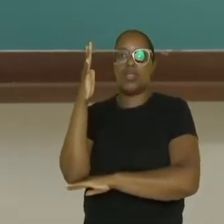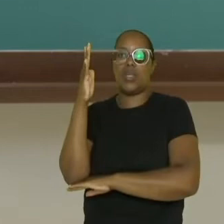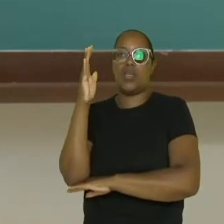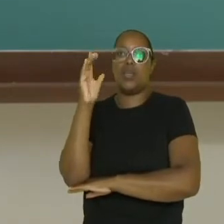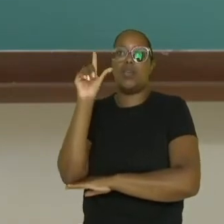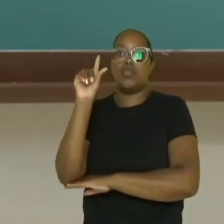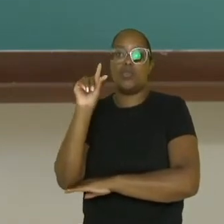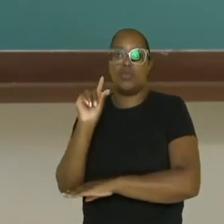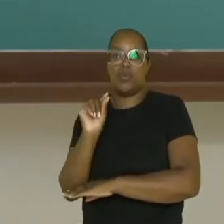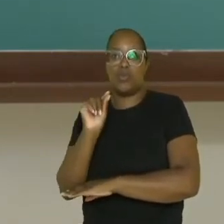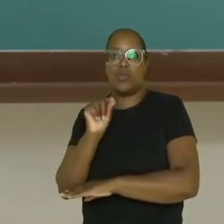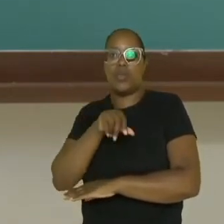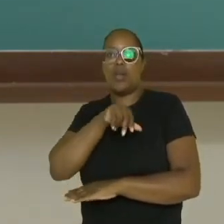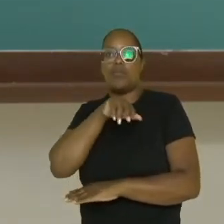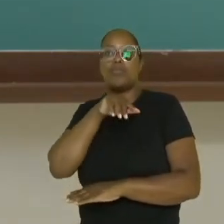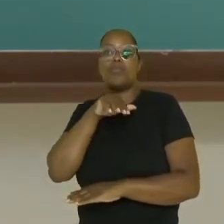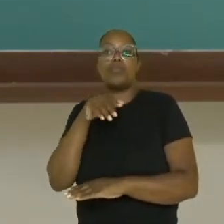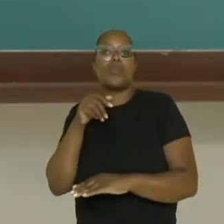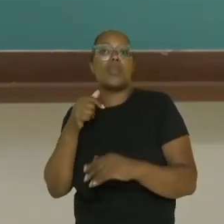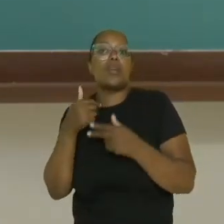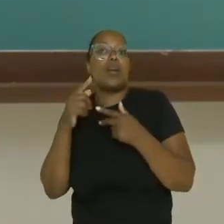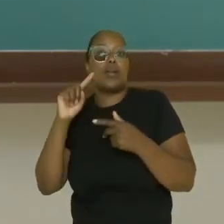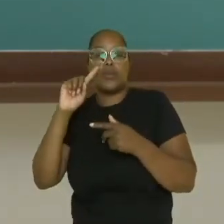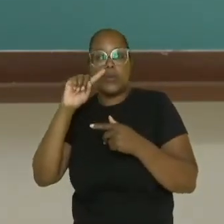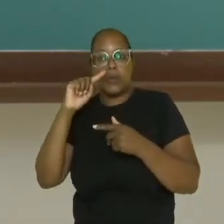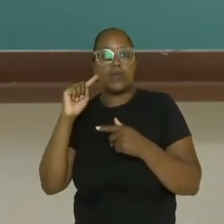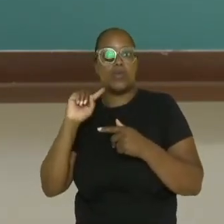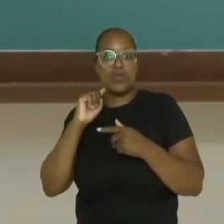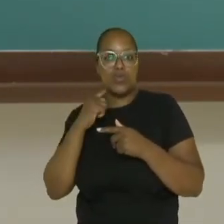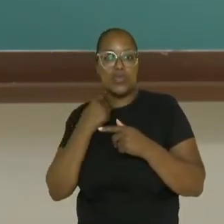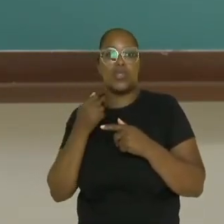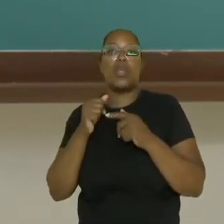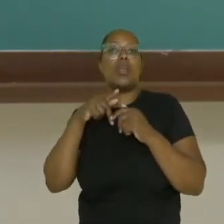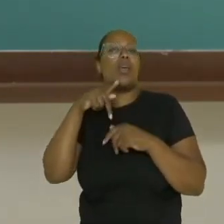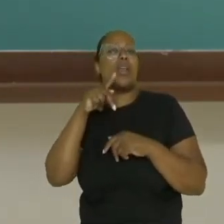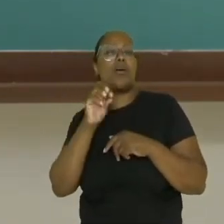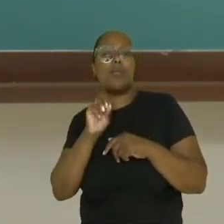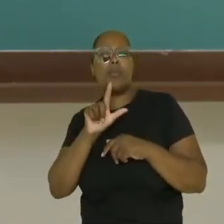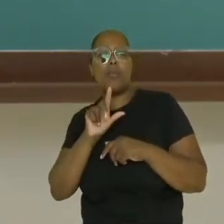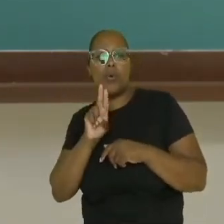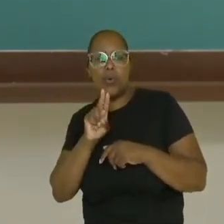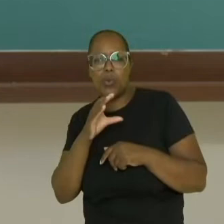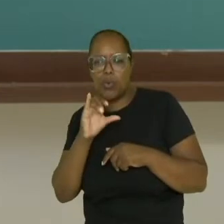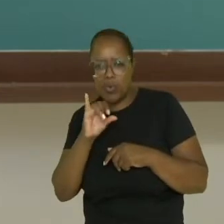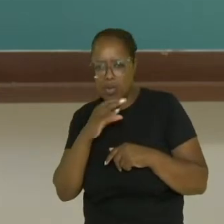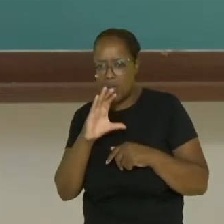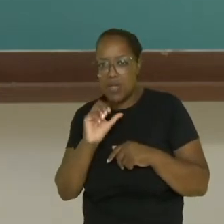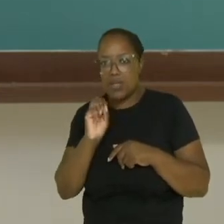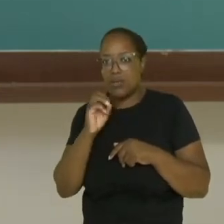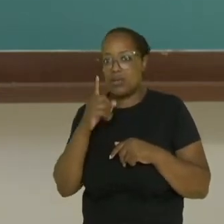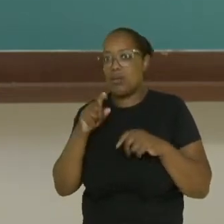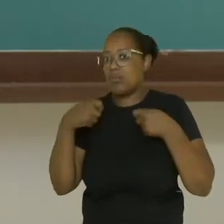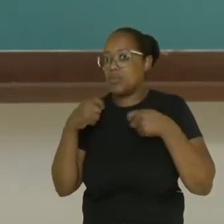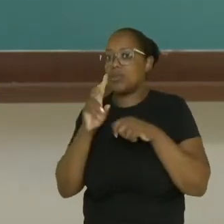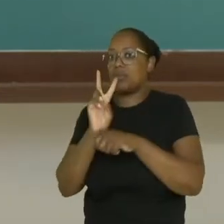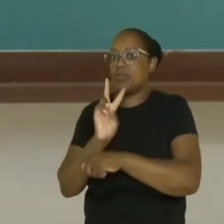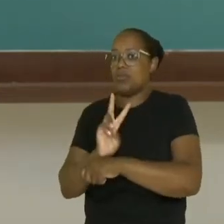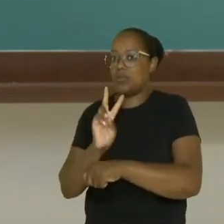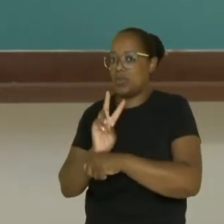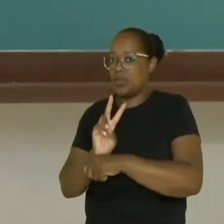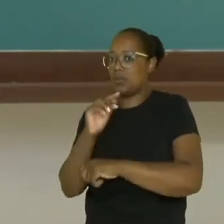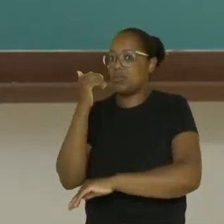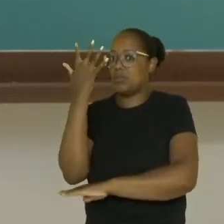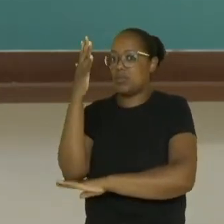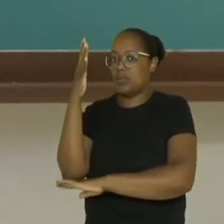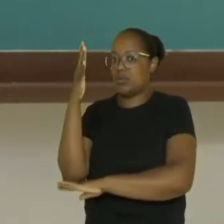mais consumo de água que é necessário para a produção de energia elétrica. Ou seja, nós precisamos preservar a natureza